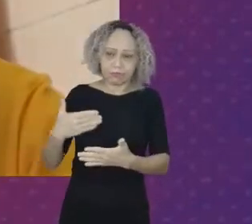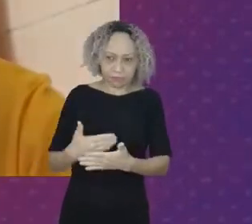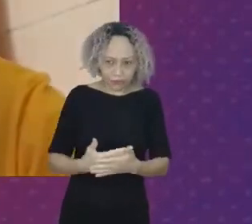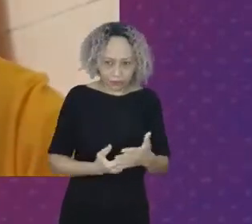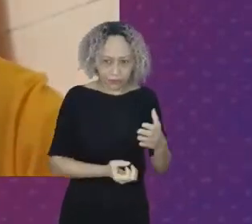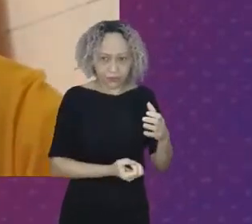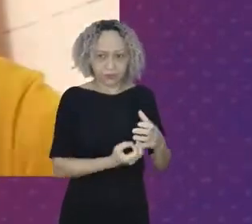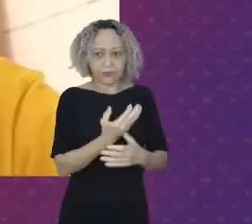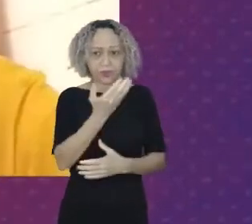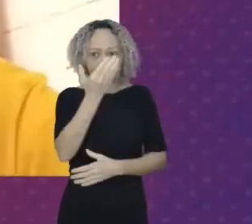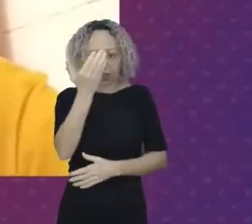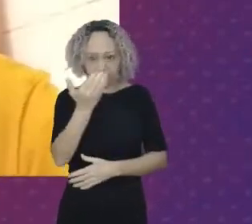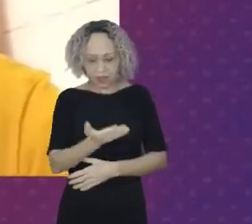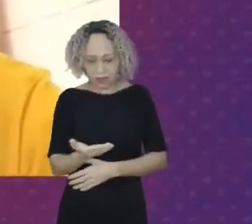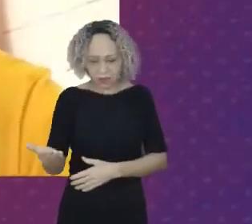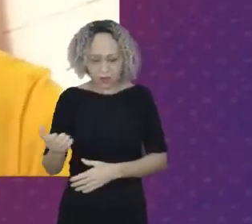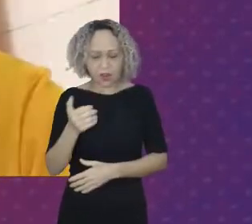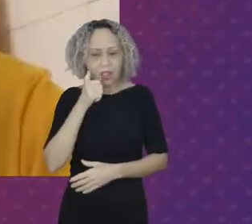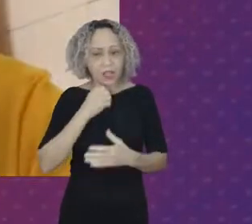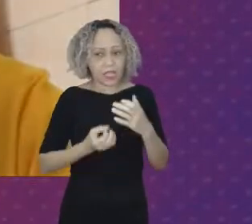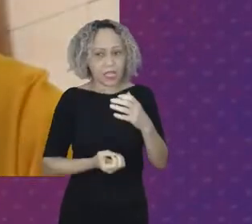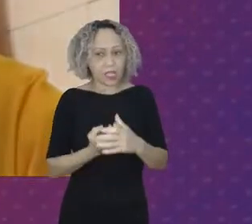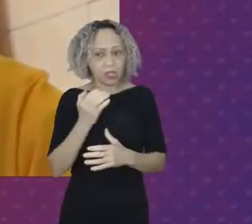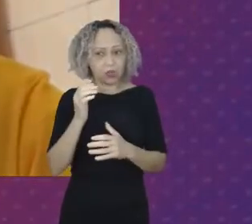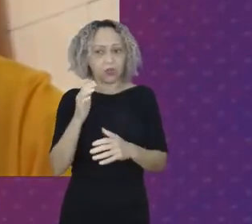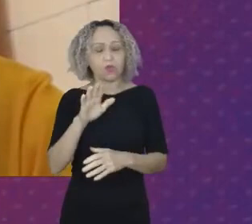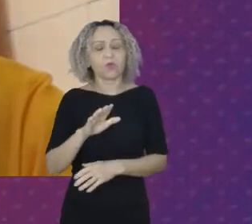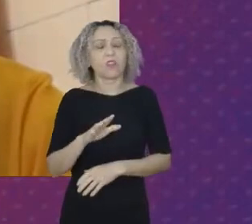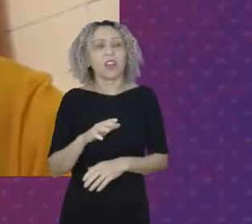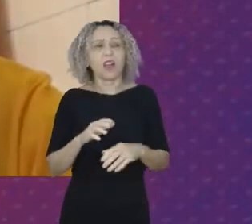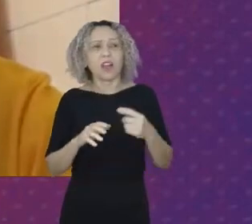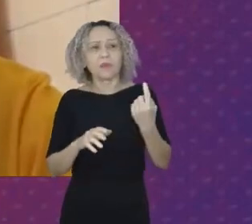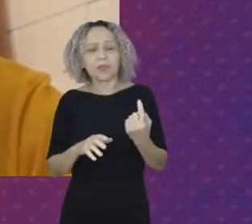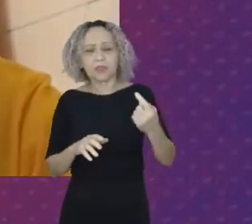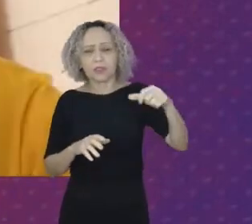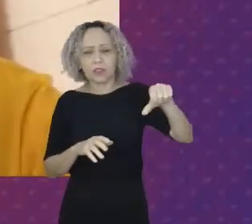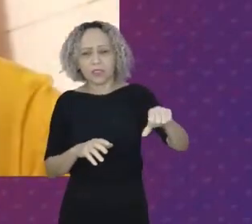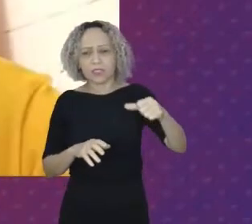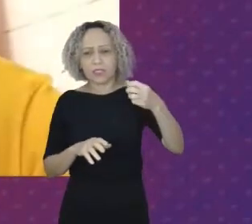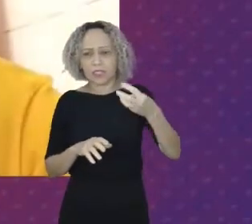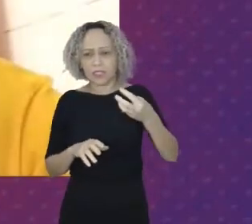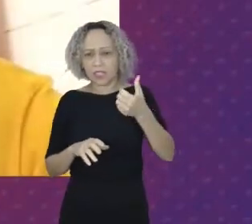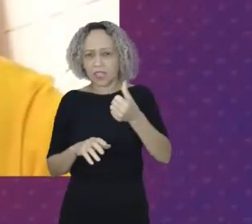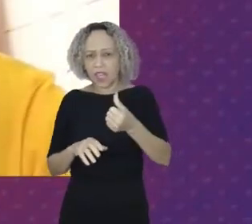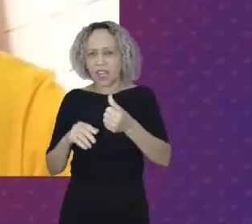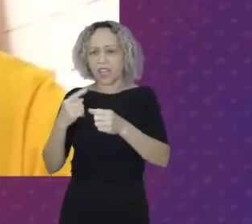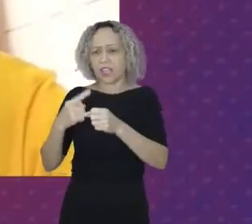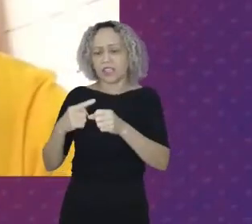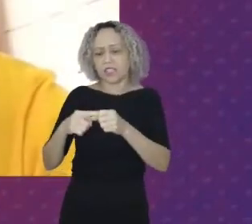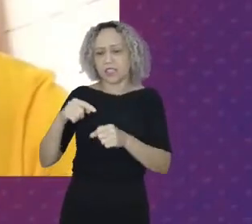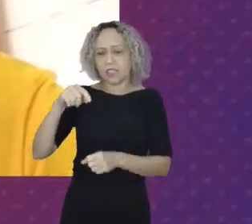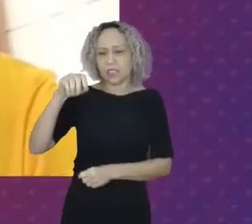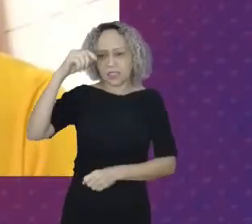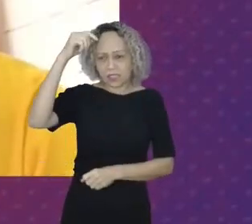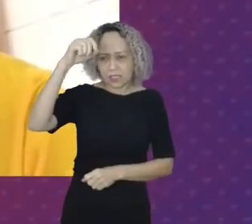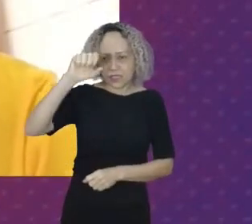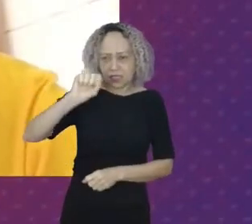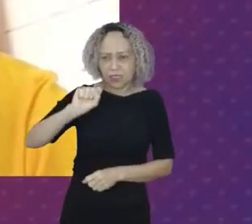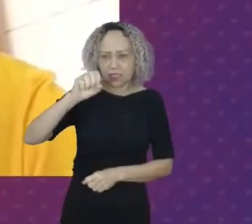dona Laudelina de Campos Melo, em 1936, na cidade de Santos, São Paulo.